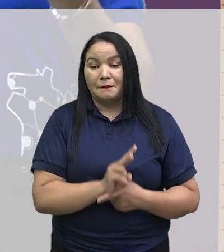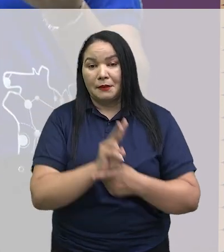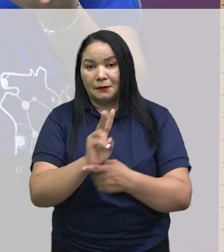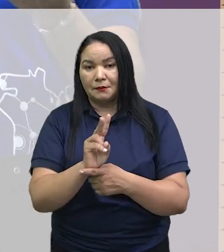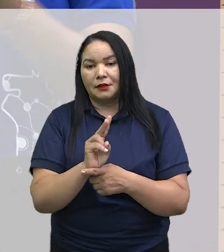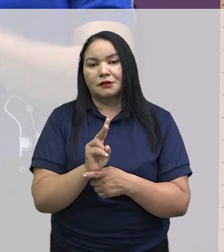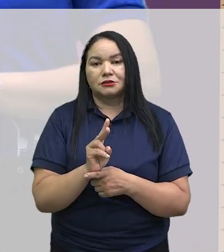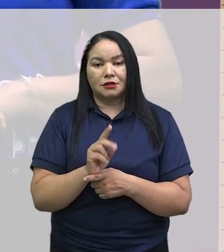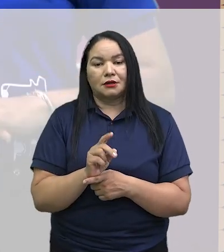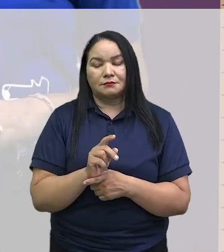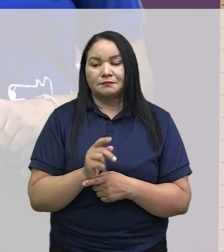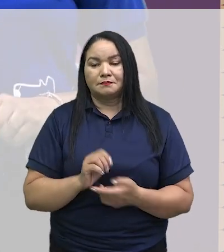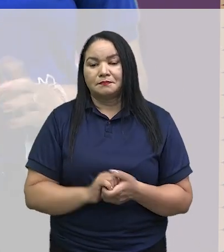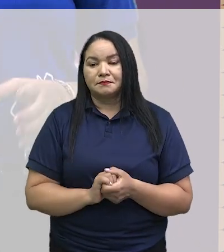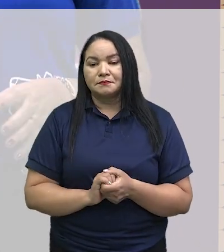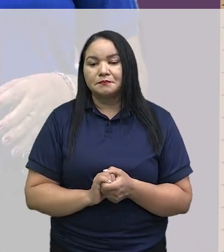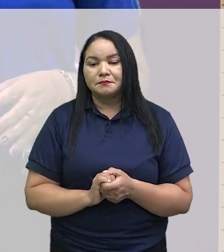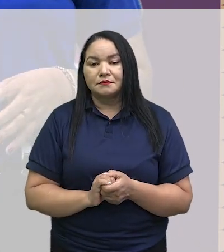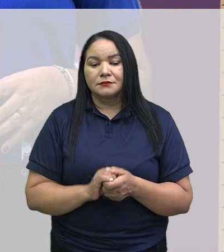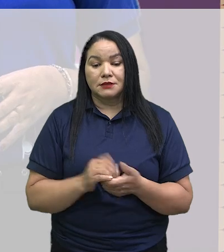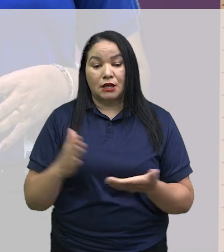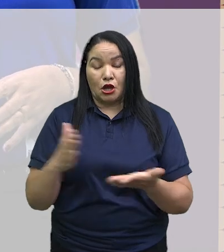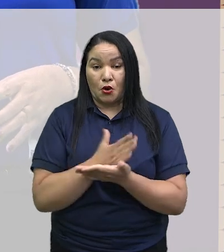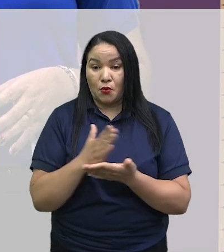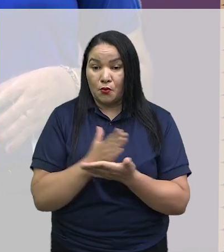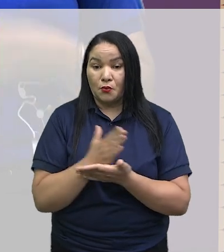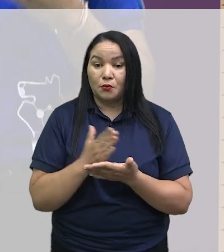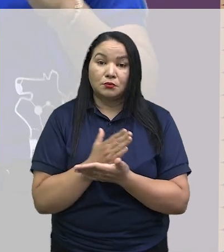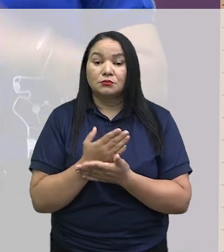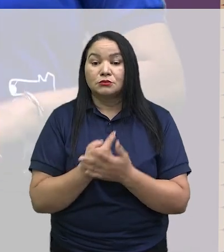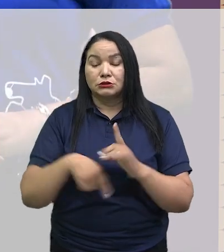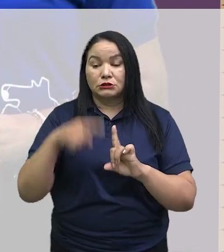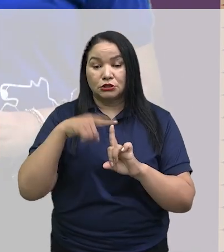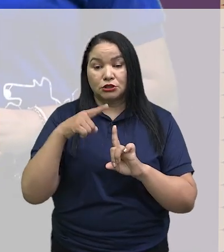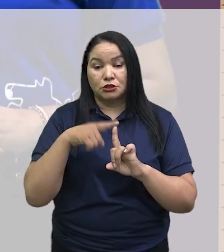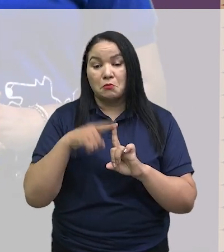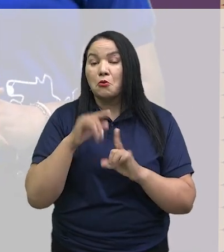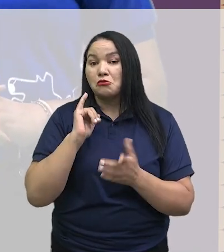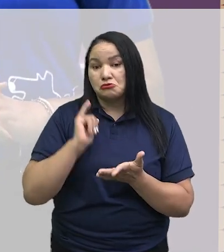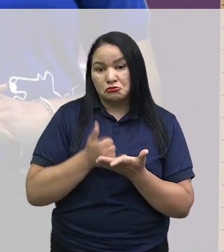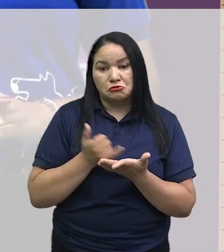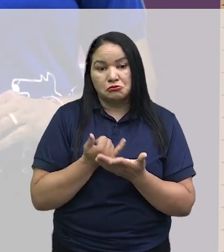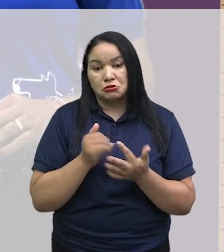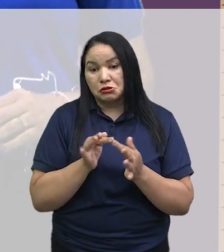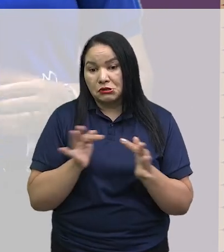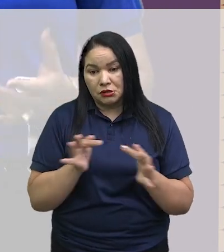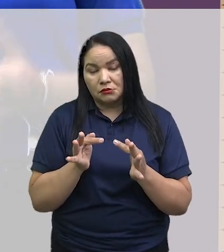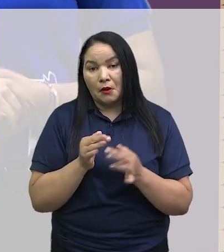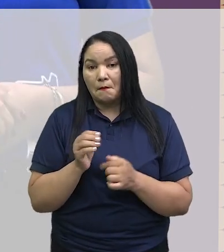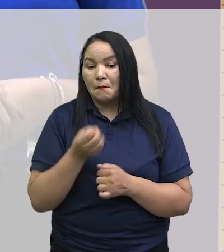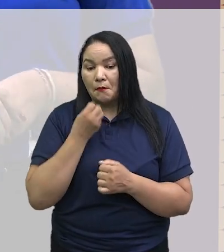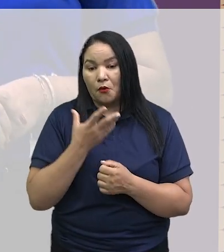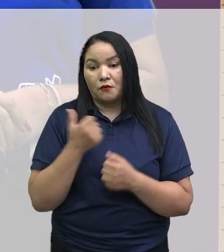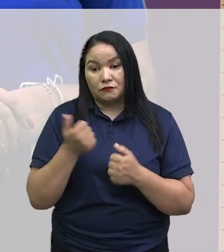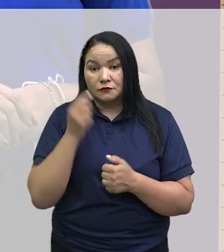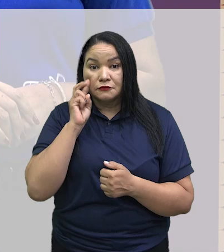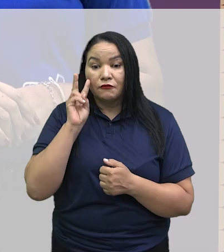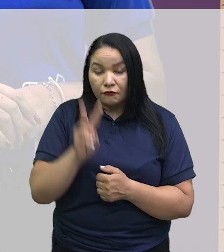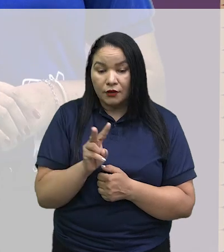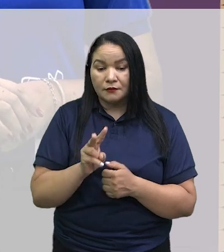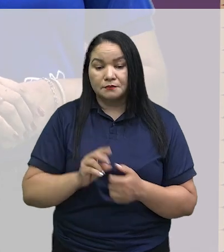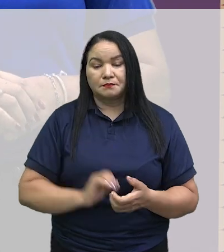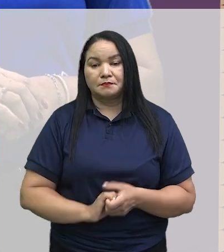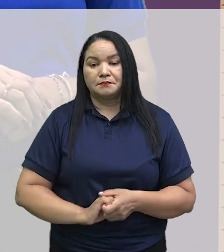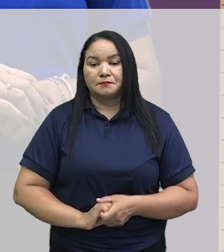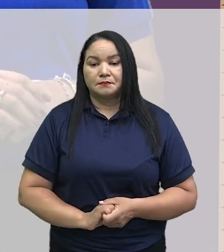bem? Então, agora nós vamos ver aí algumas maneiras pelas quais os juros simples podem ser úteis. De olho na tela para que você não